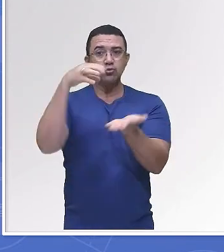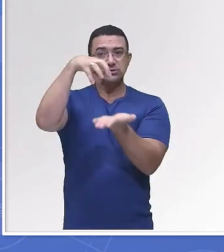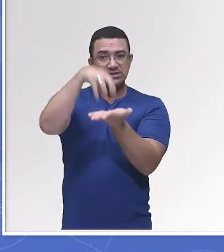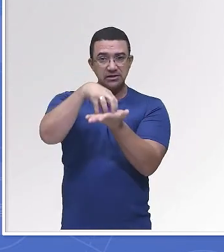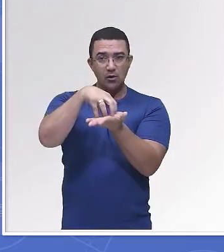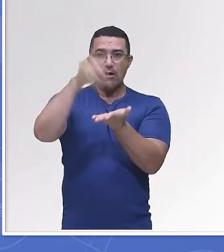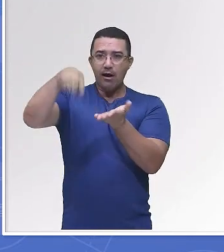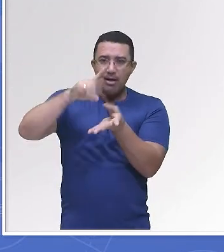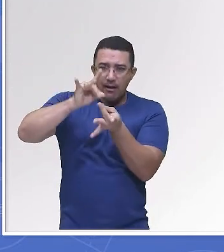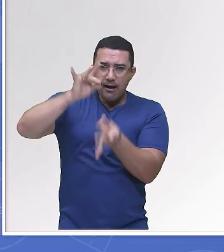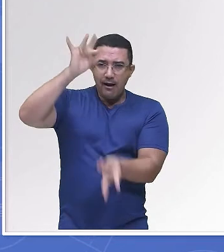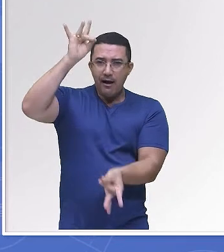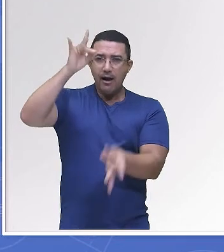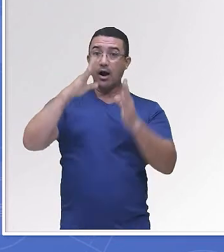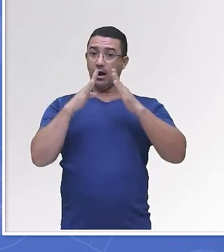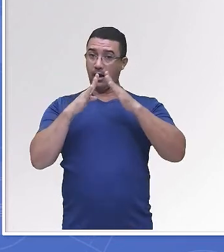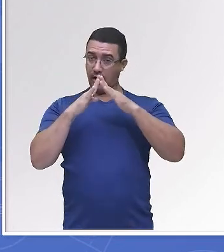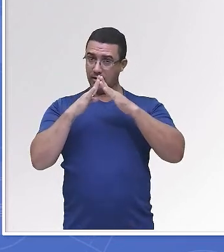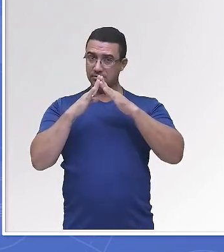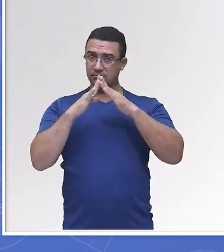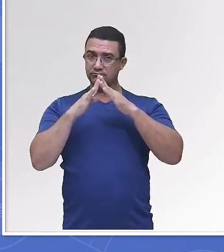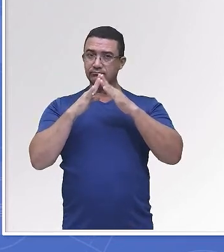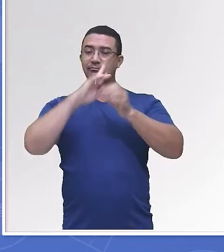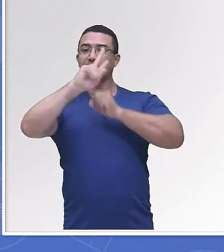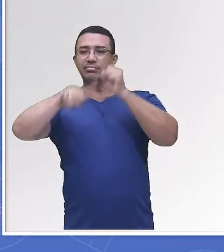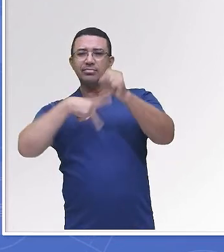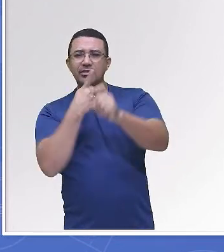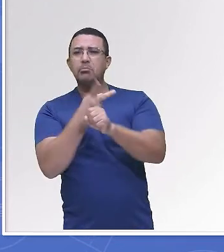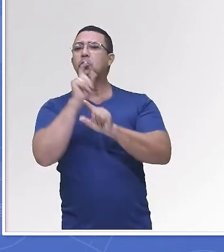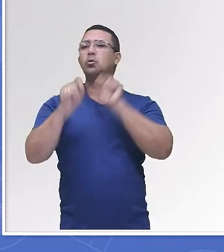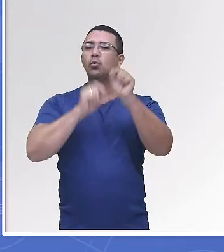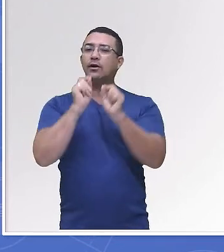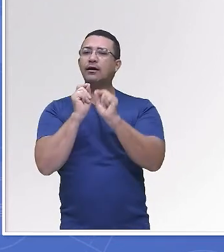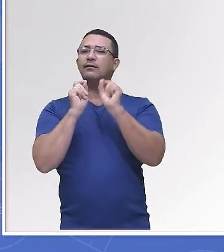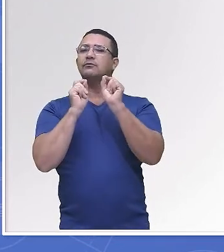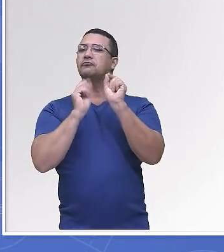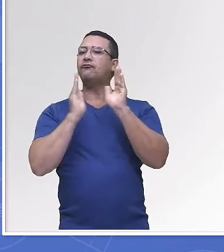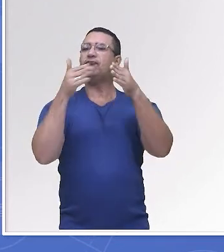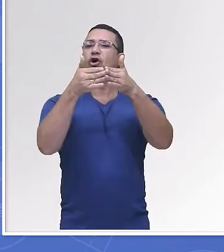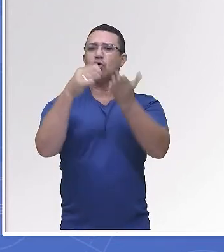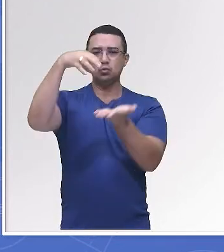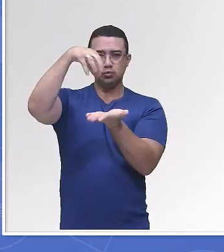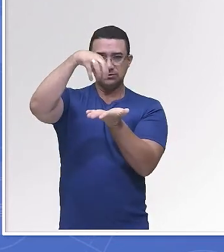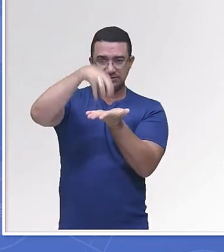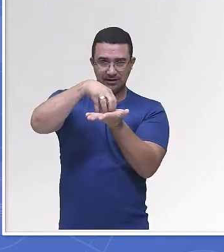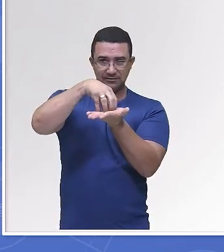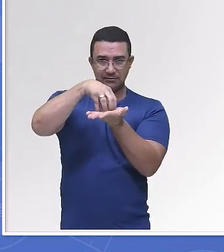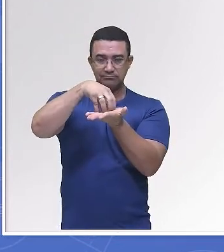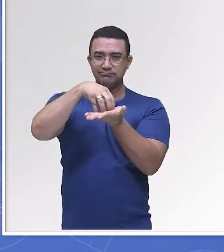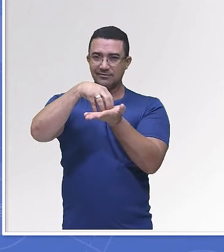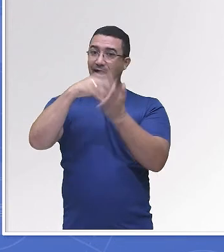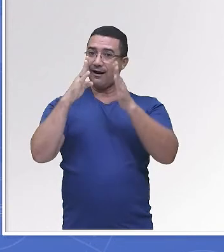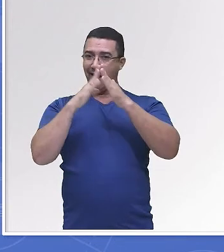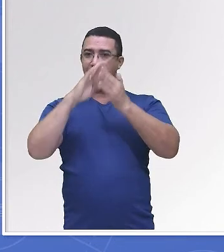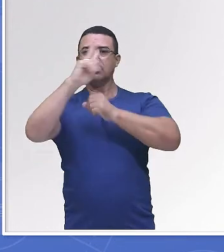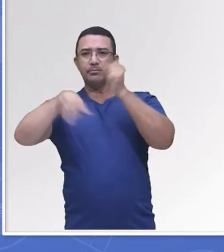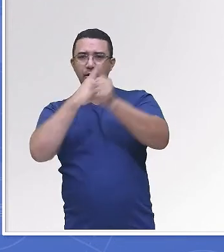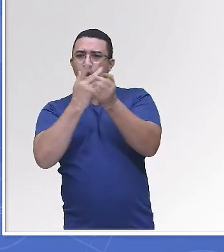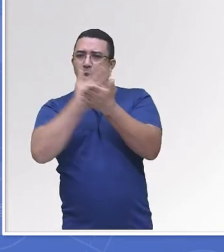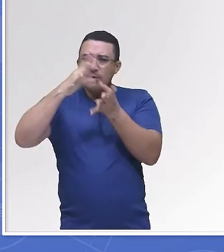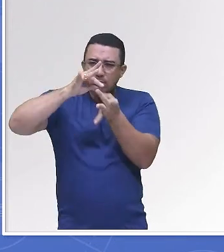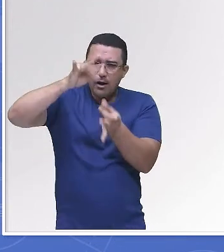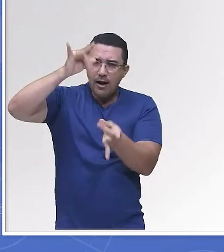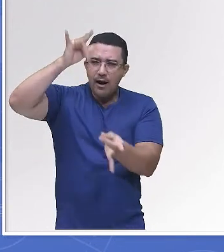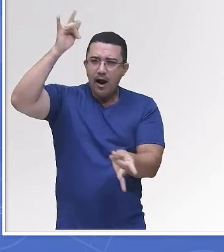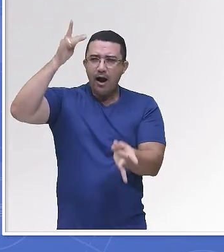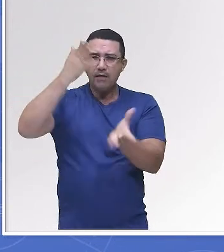casa, e se depois que ele centraliza essa casa, ele começa a falar das partes dela, então,